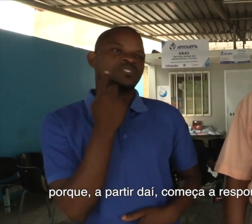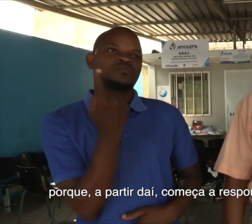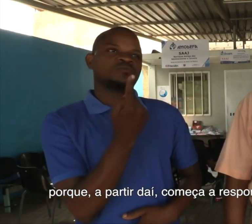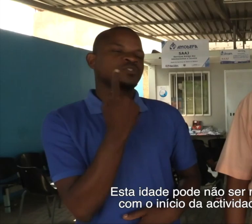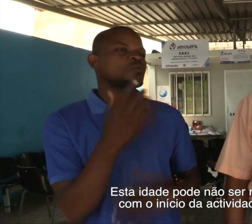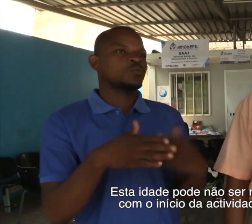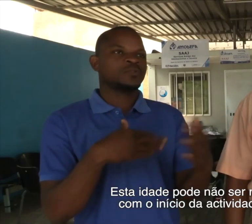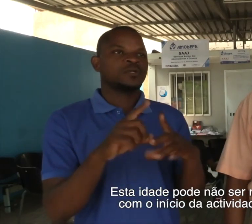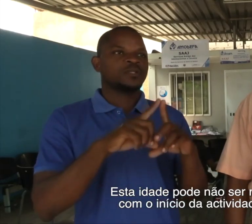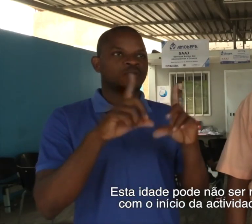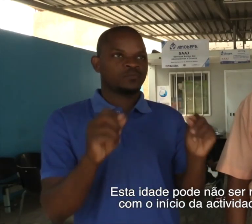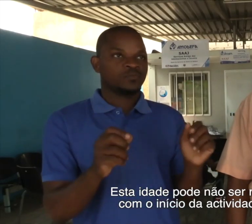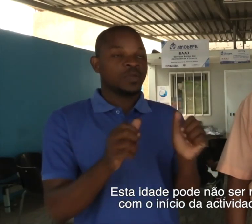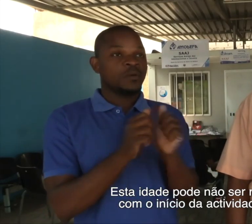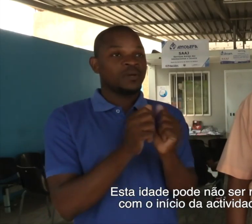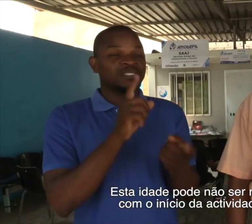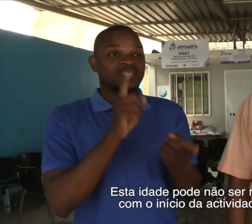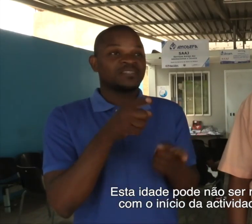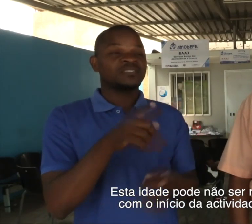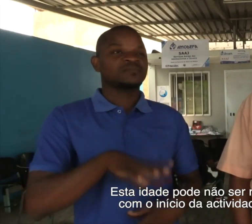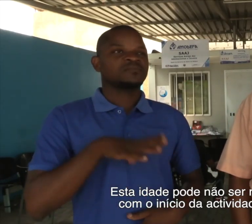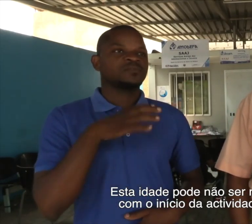mais mas esta idade ela pode não ser